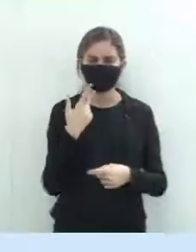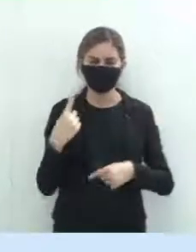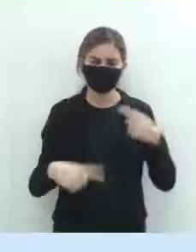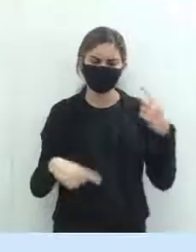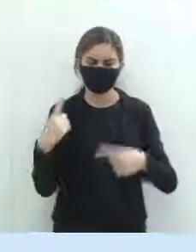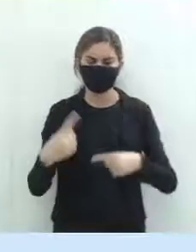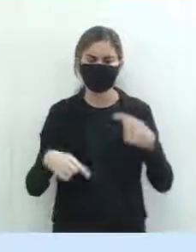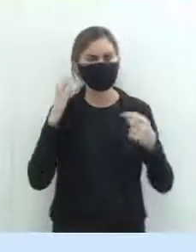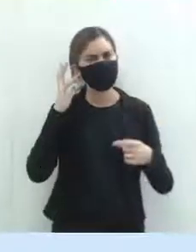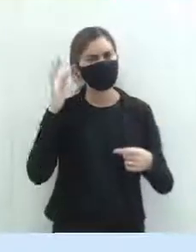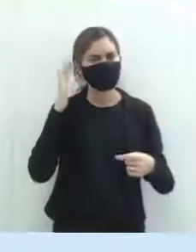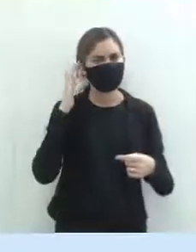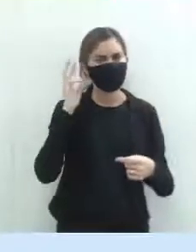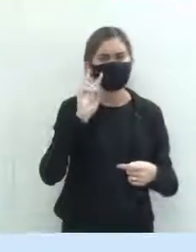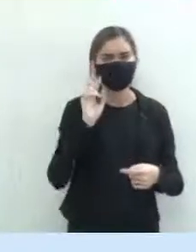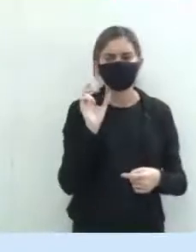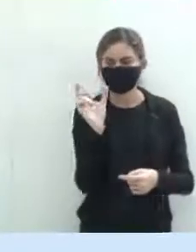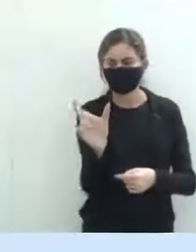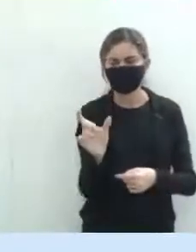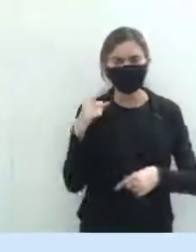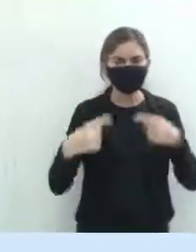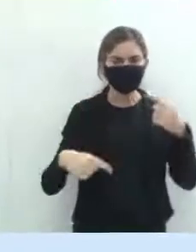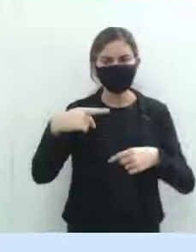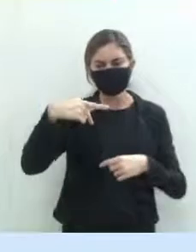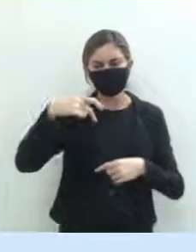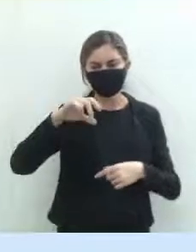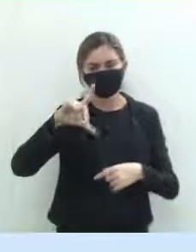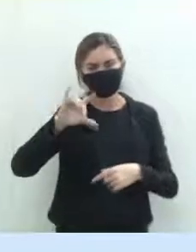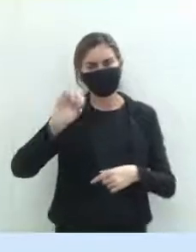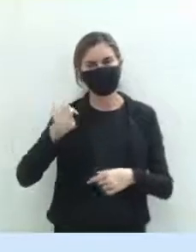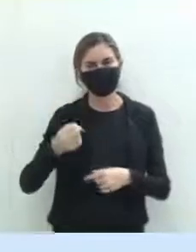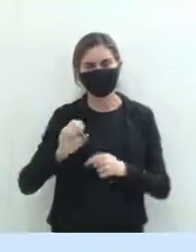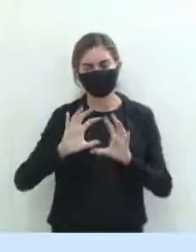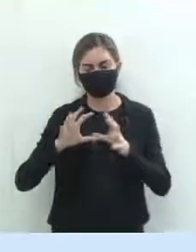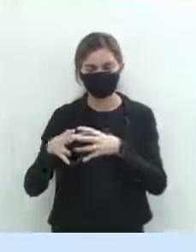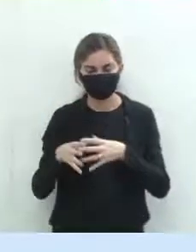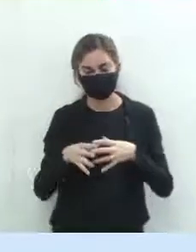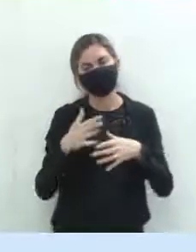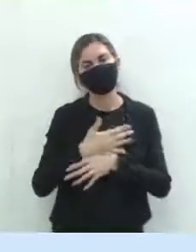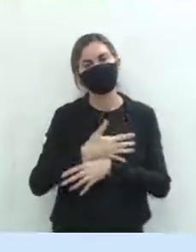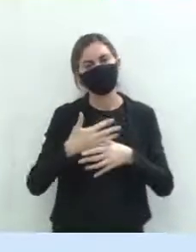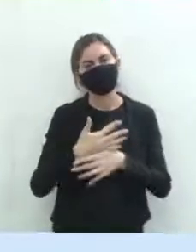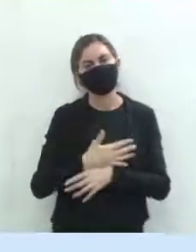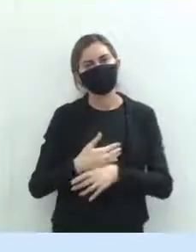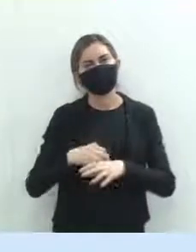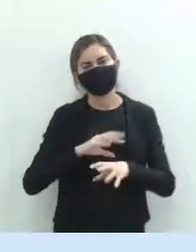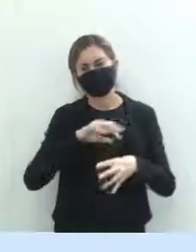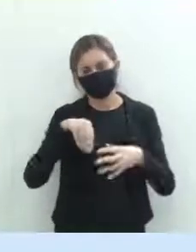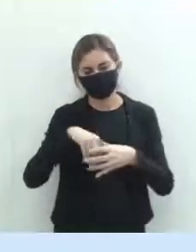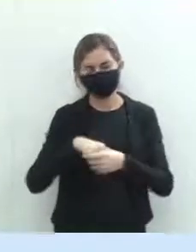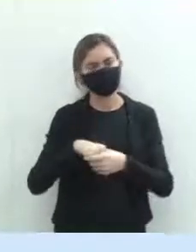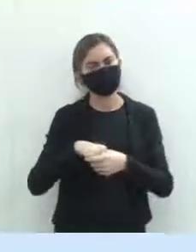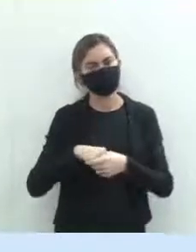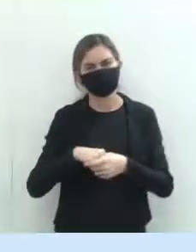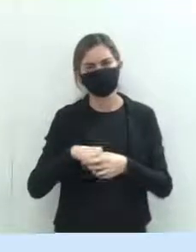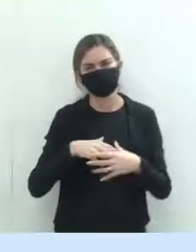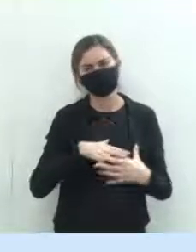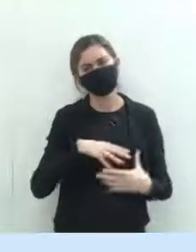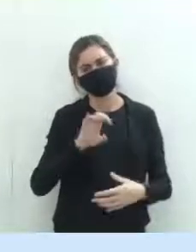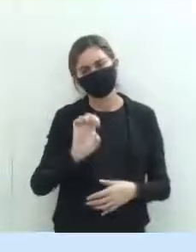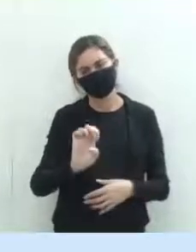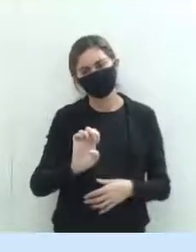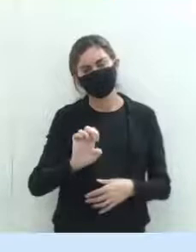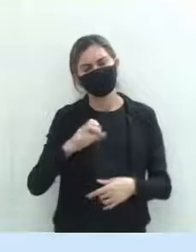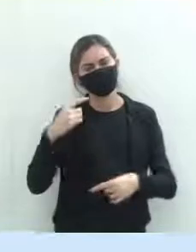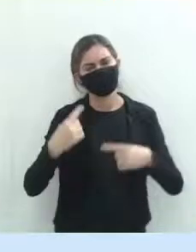na filosofia, lembre-se que a palavra política vem de polis, que é relacionado à cidade, e está entrelaçado com a questão ética. Então